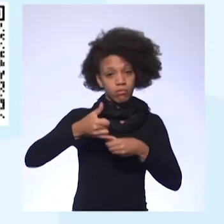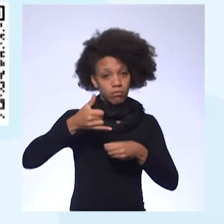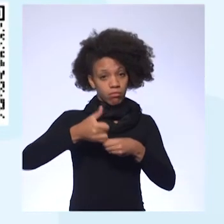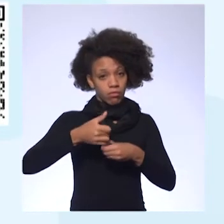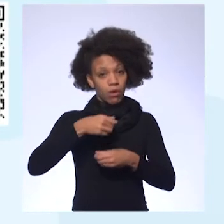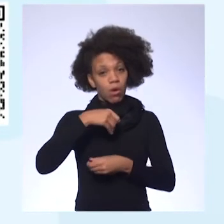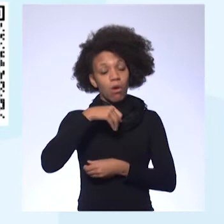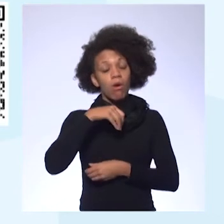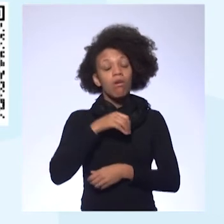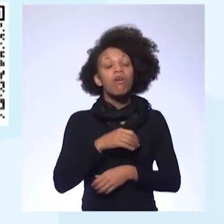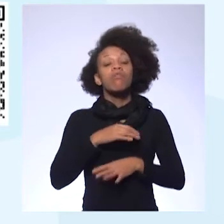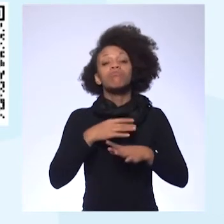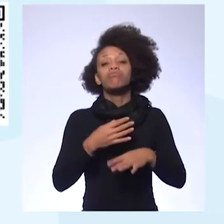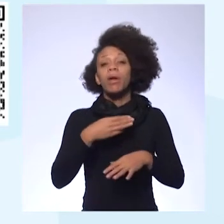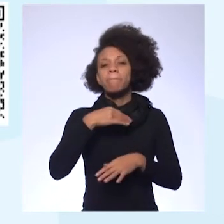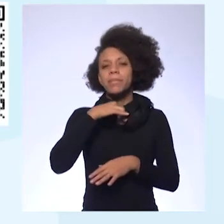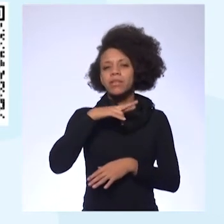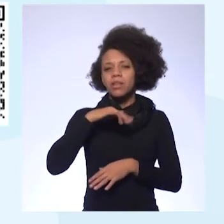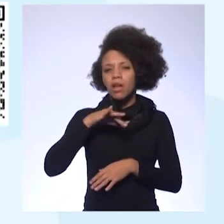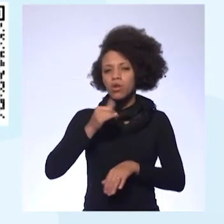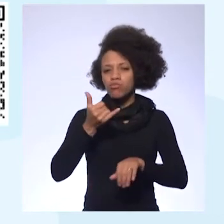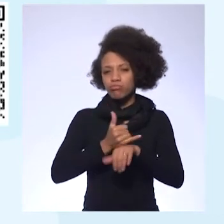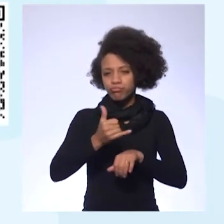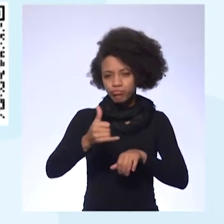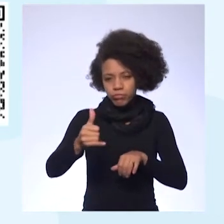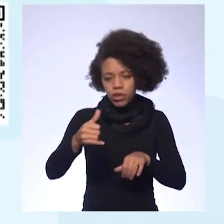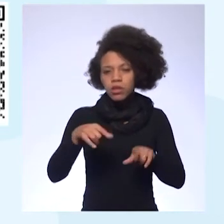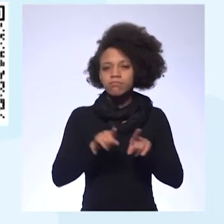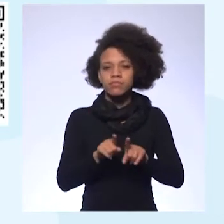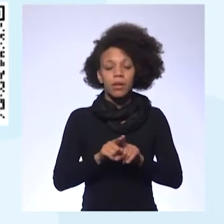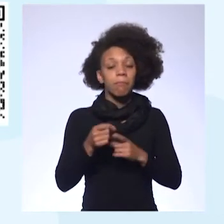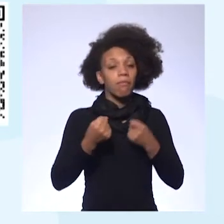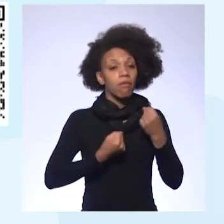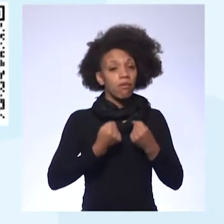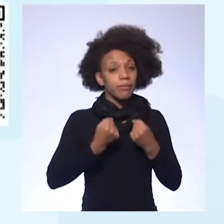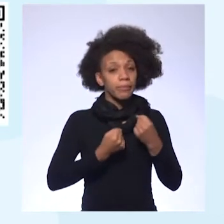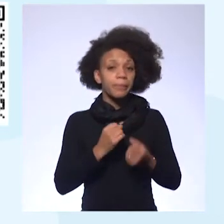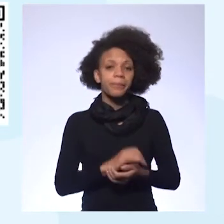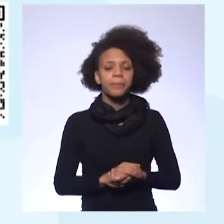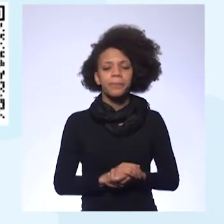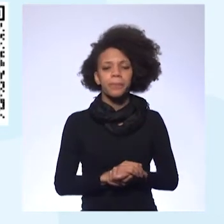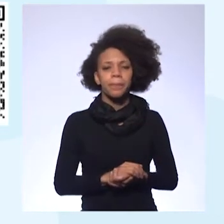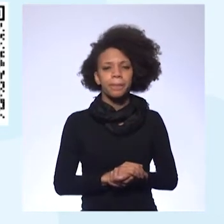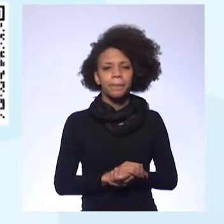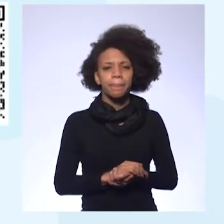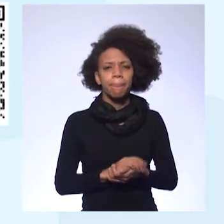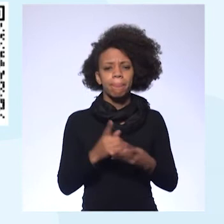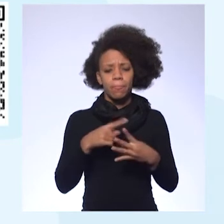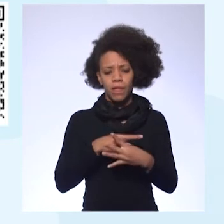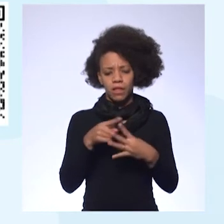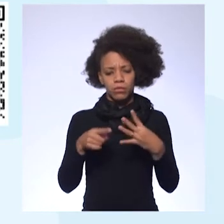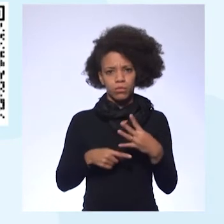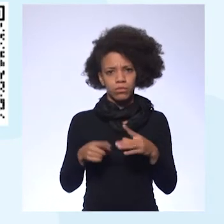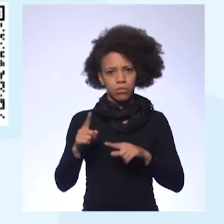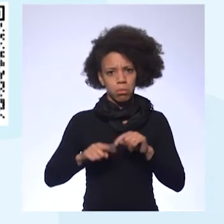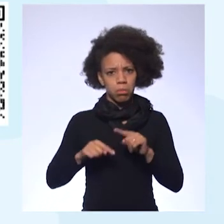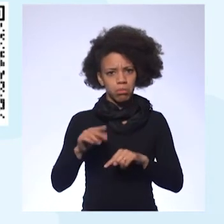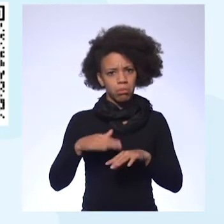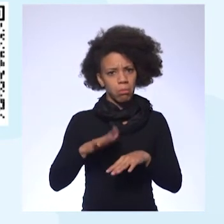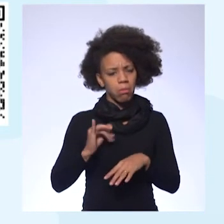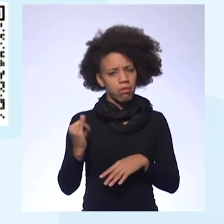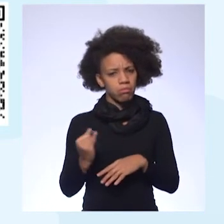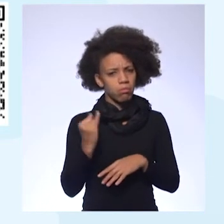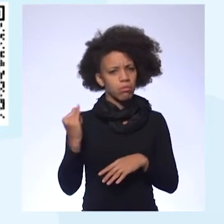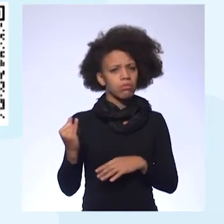brutos de petróleo, minério de ferro e automóveis. São os 4 produtos mais importantes